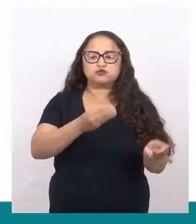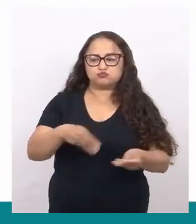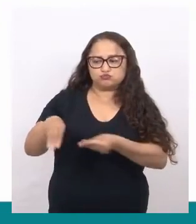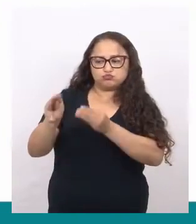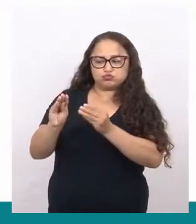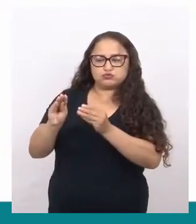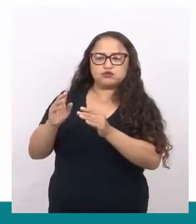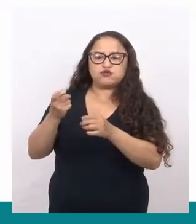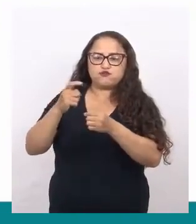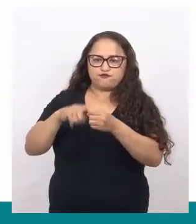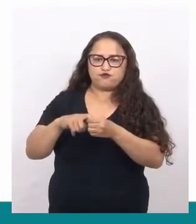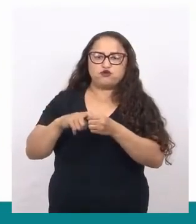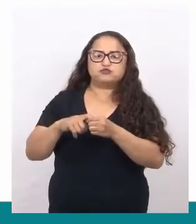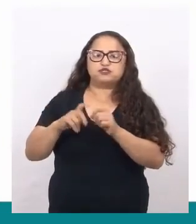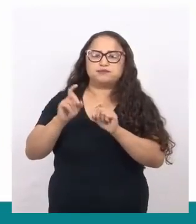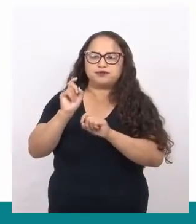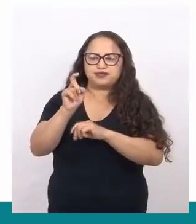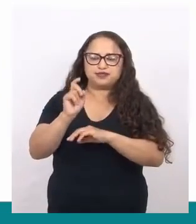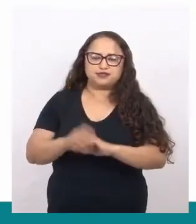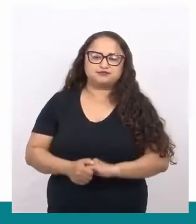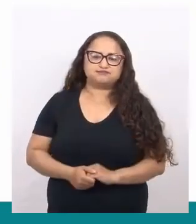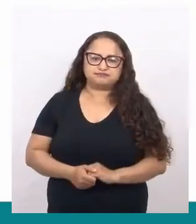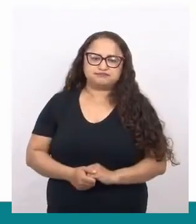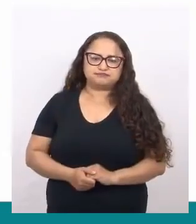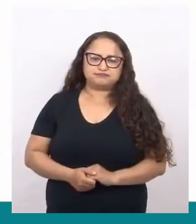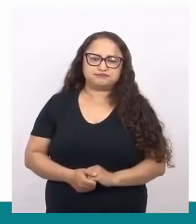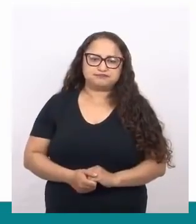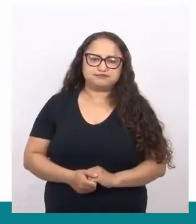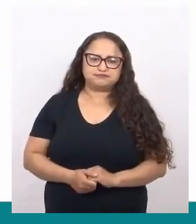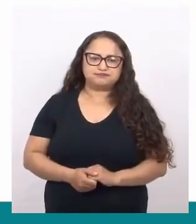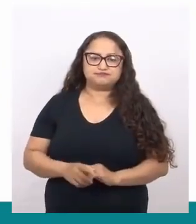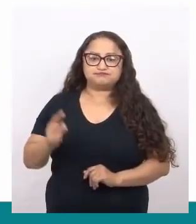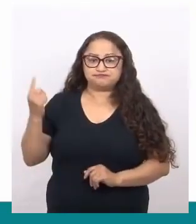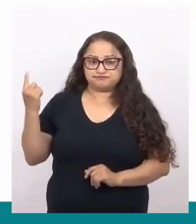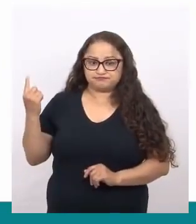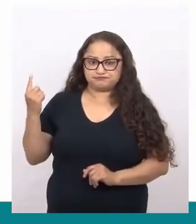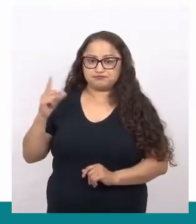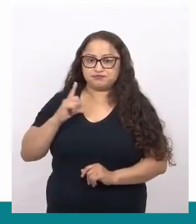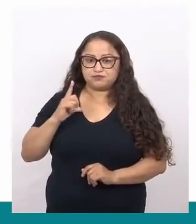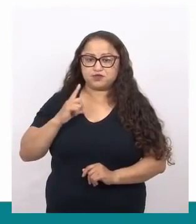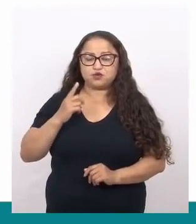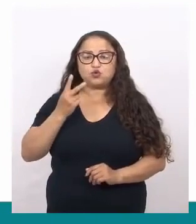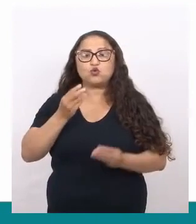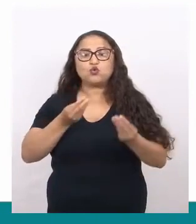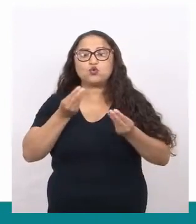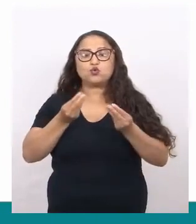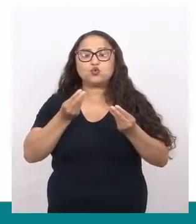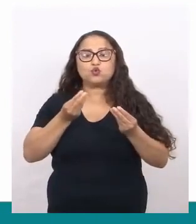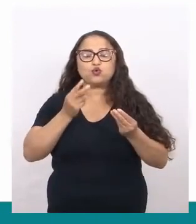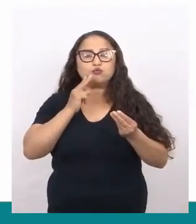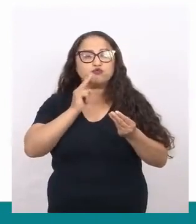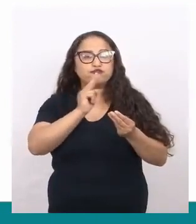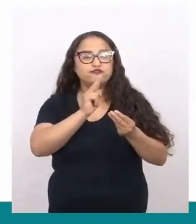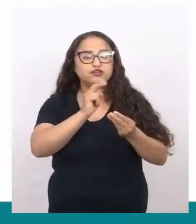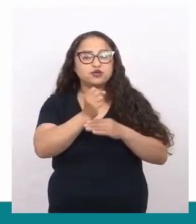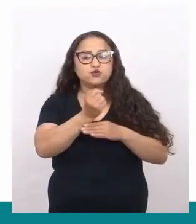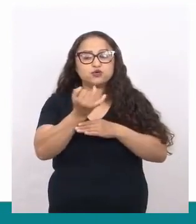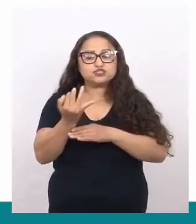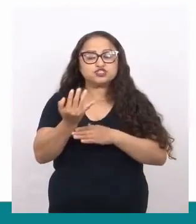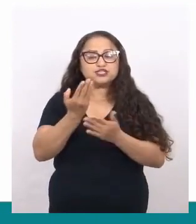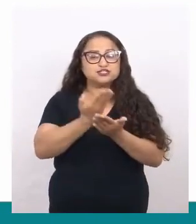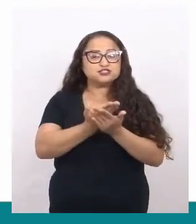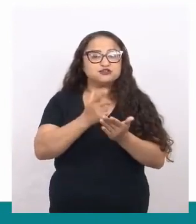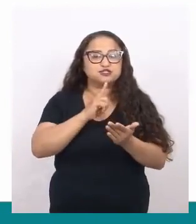manifestação. Pode passar. Essa parte da conferência do saldo é super importante, porque como a gente está falando